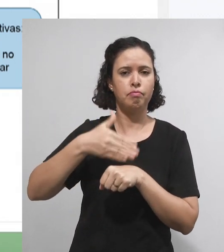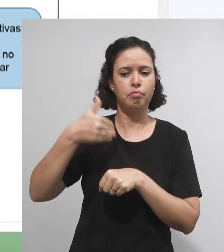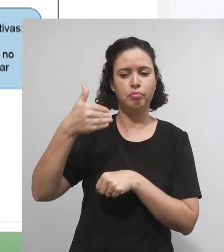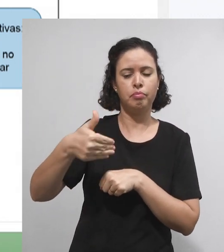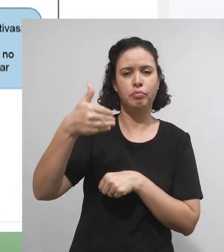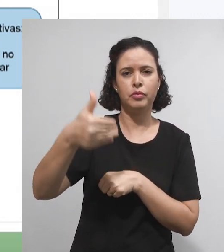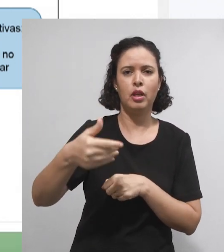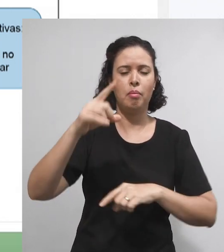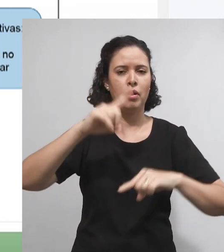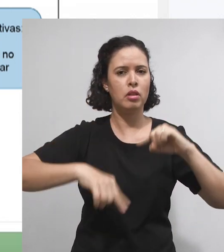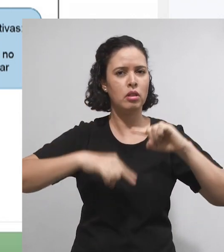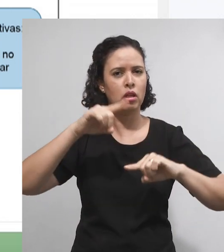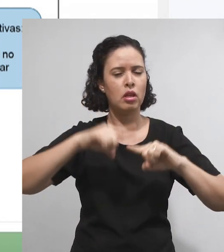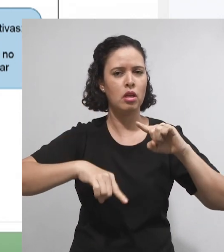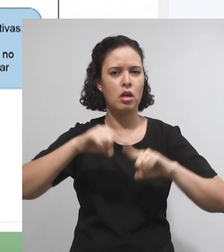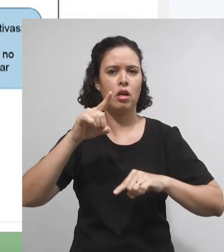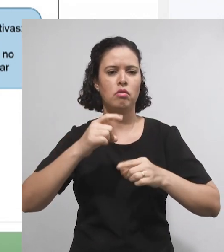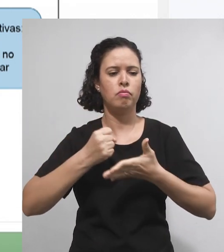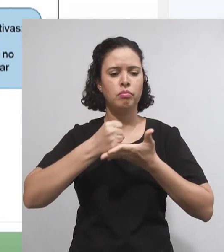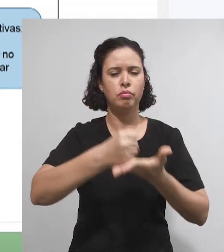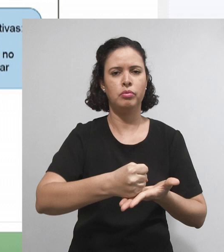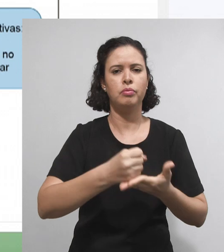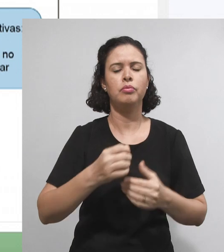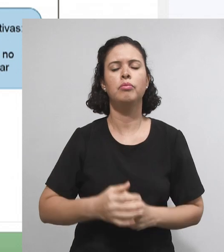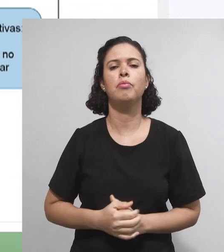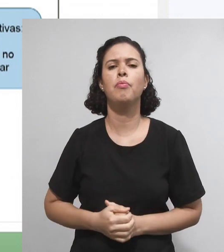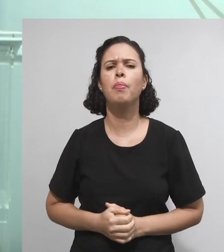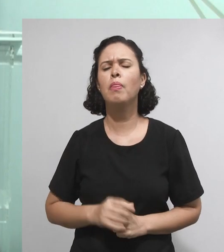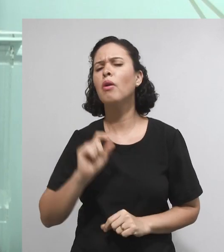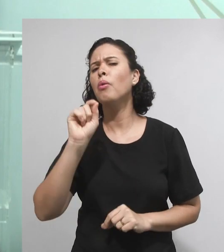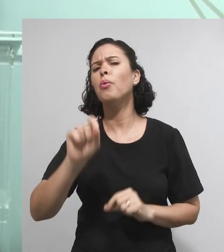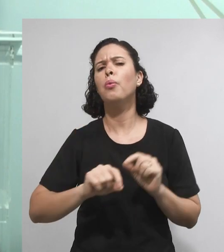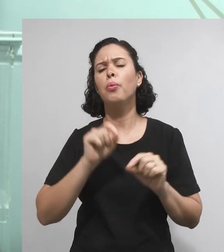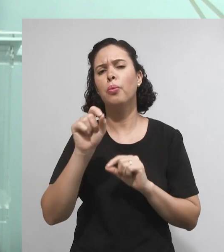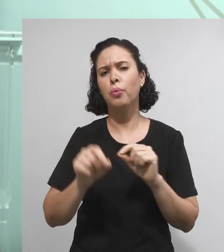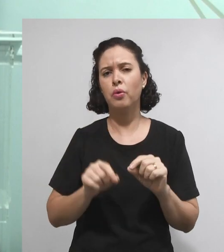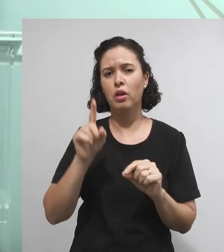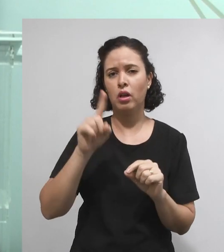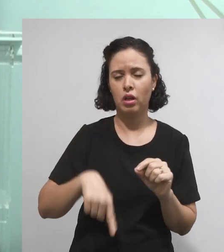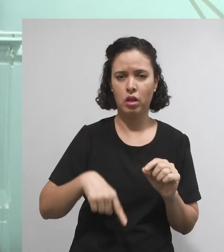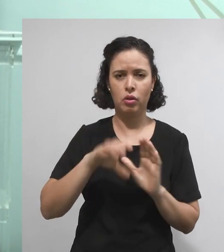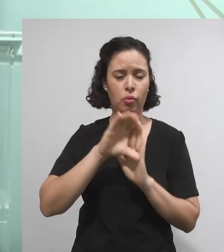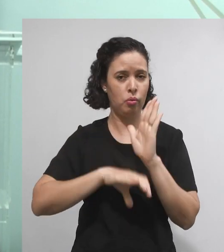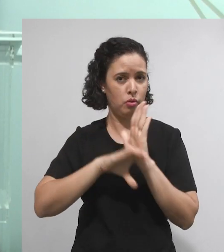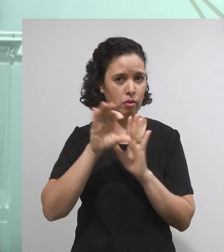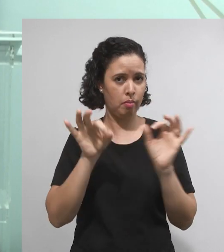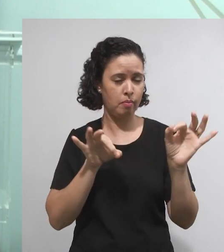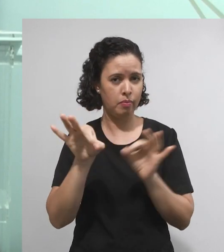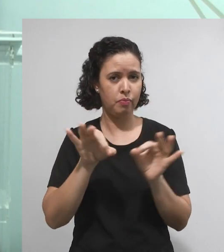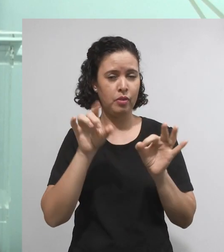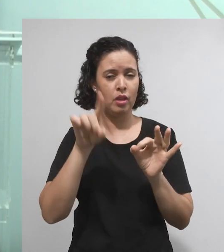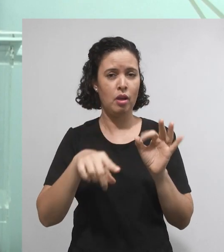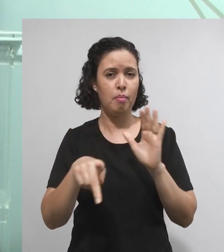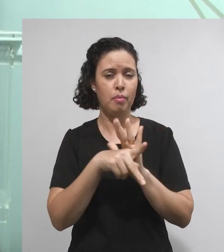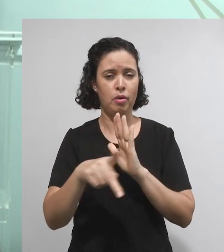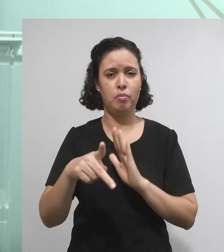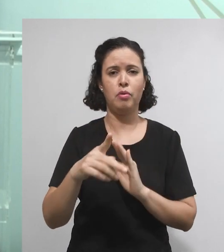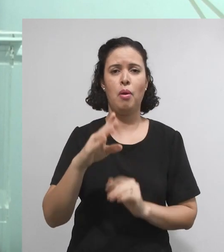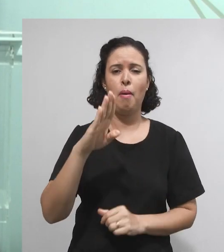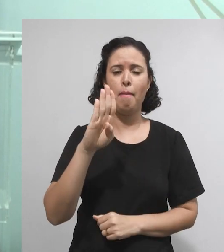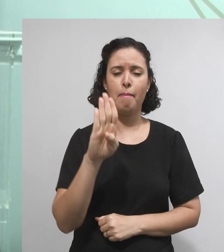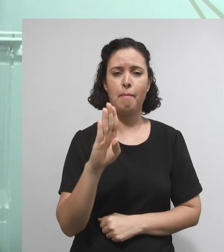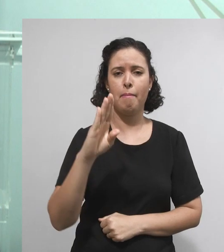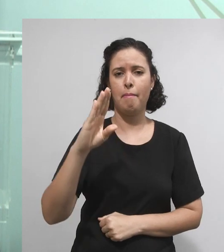desenvolvimento de materiais e guias. E o que é esse currículo planejado? Bom, nesse currículo planejado a gente tem referência à